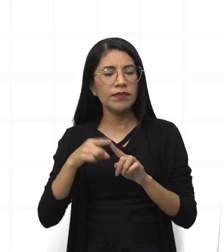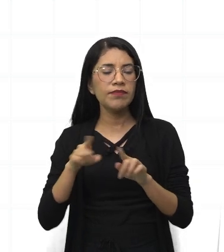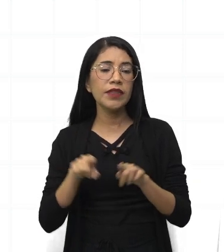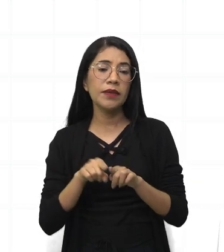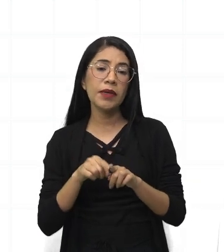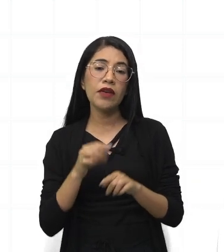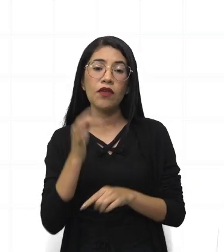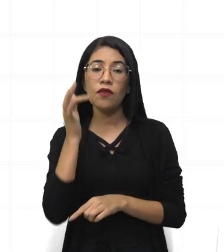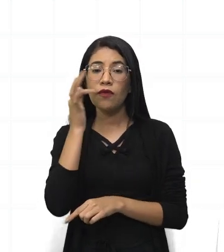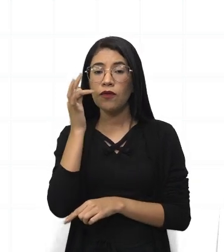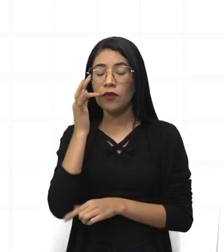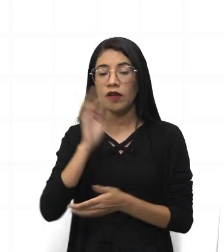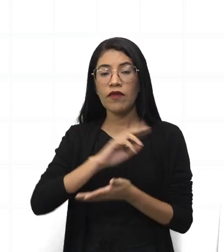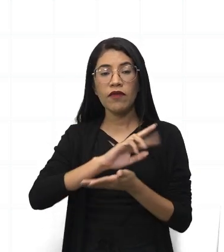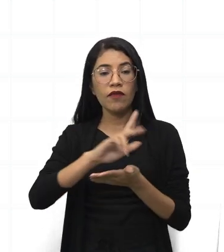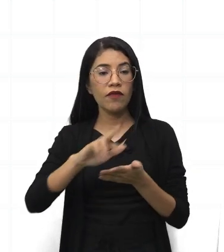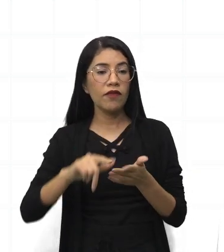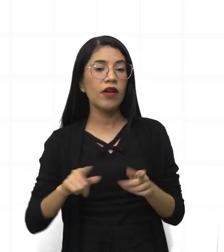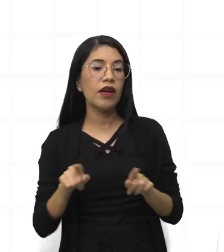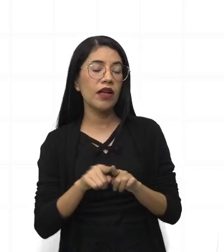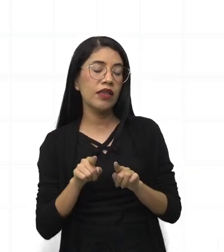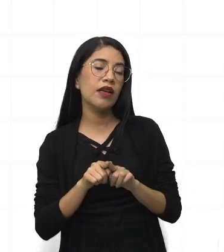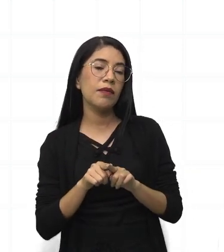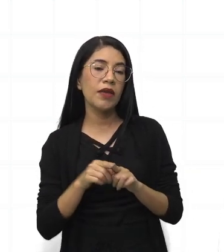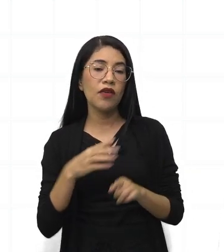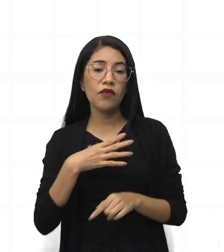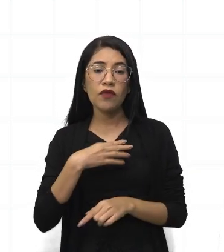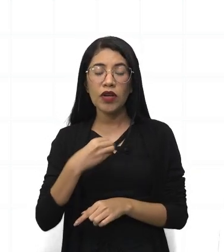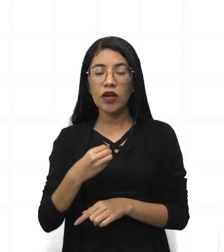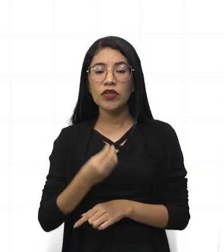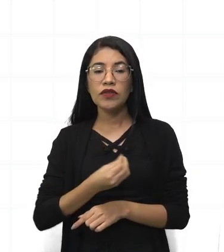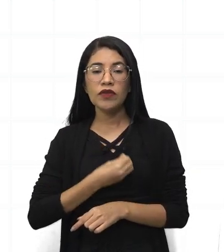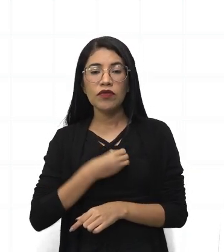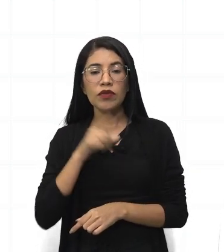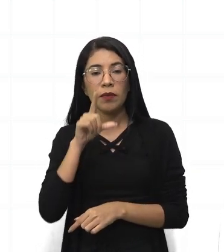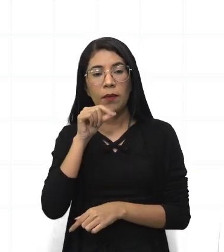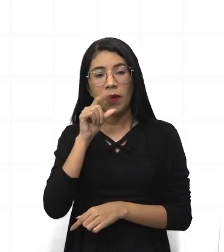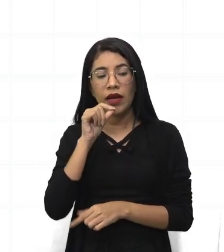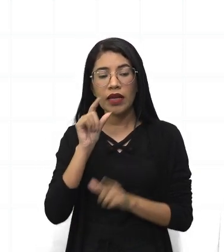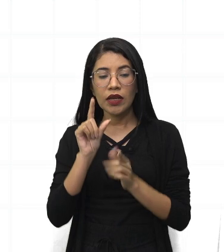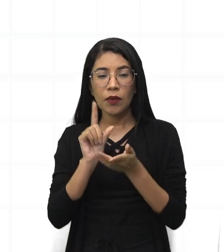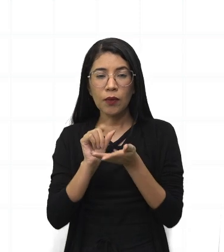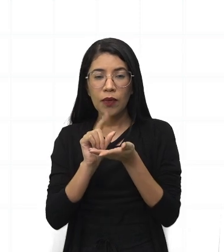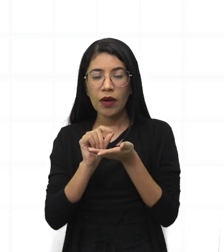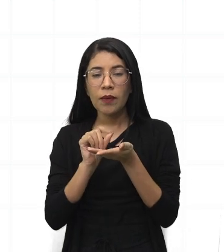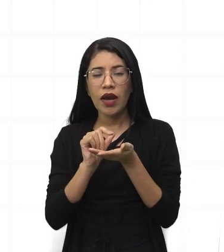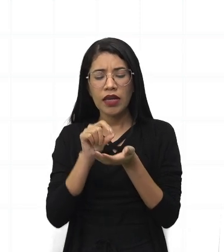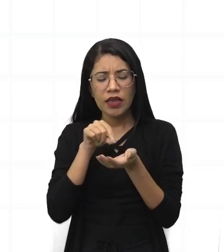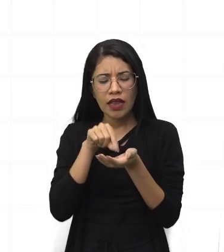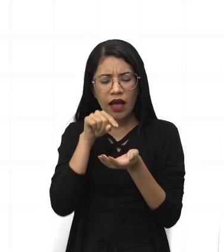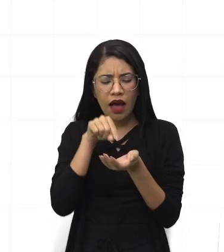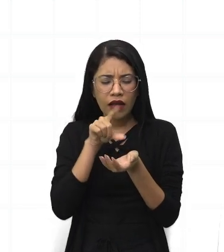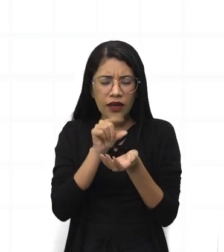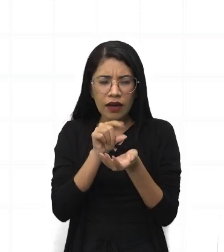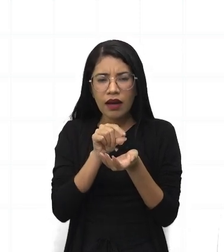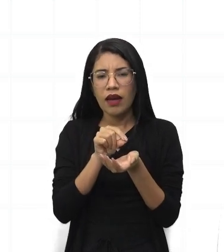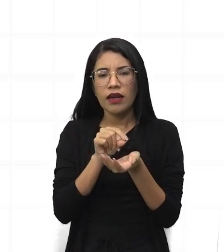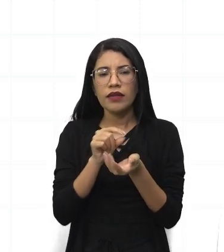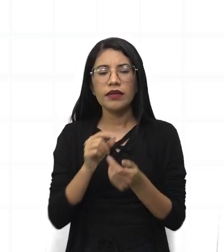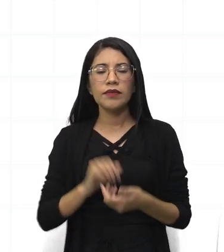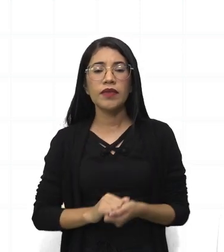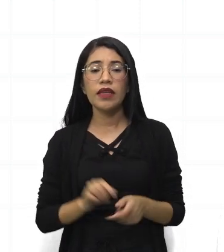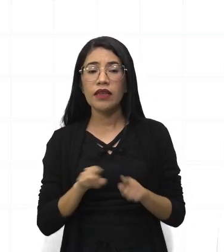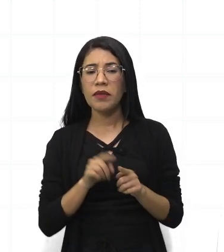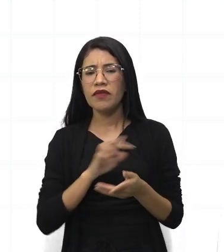de frutas e até mesmo filhotes vivos de bem-te-vis que ainda estão nos ninhos, entre